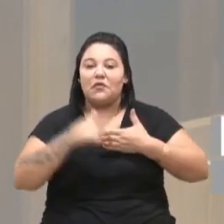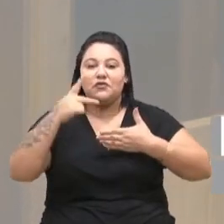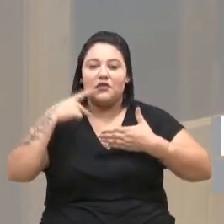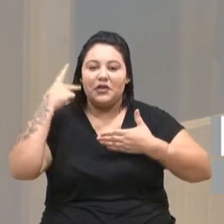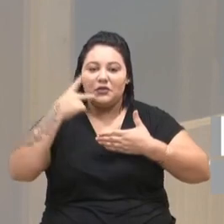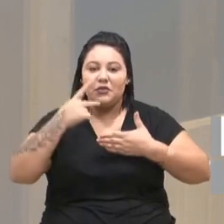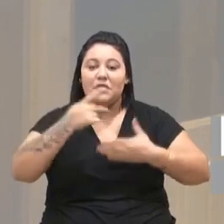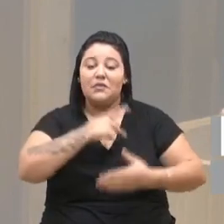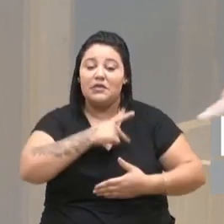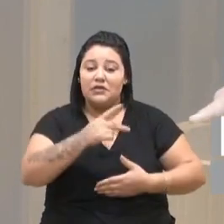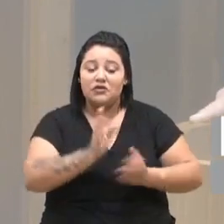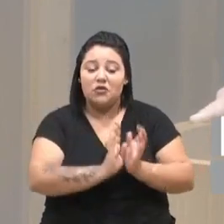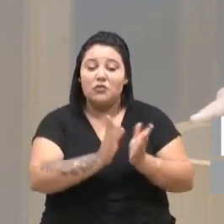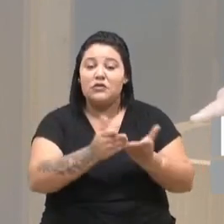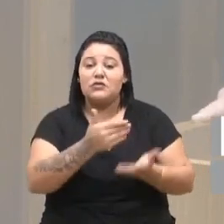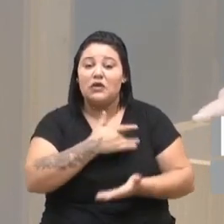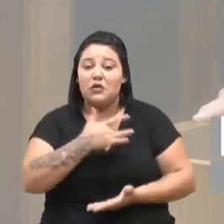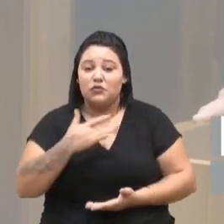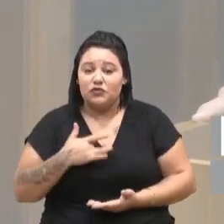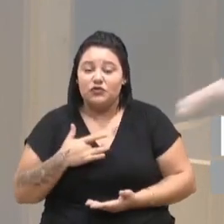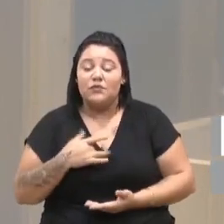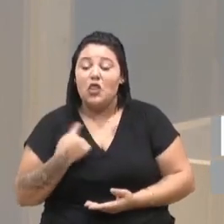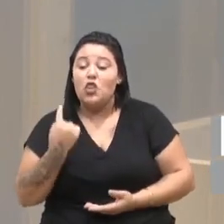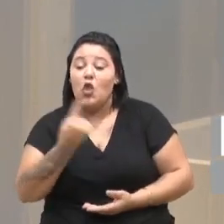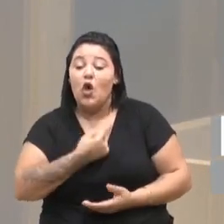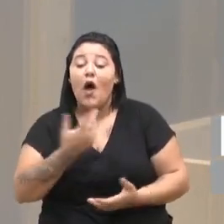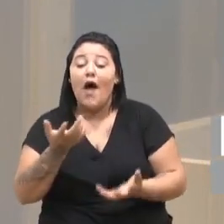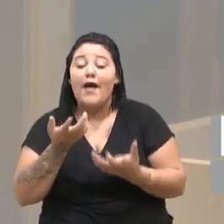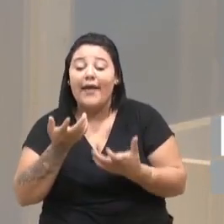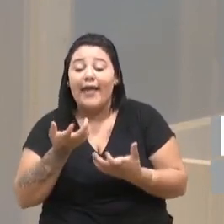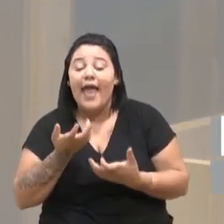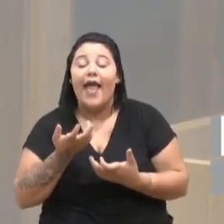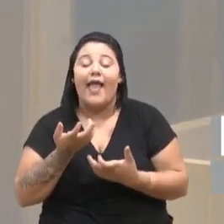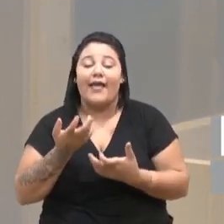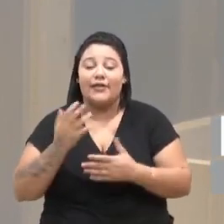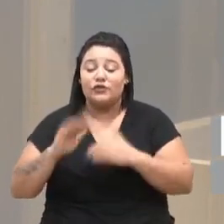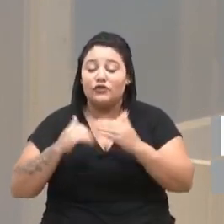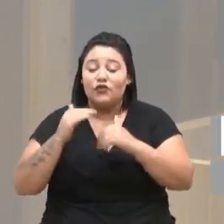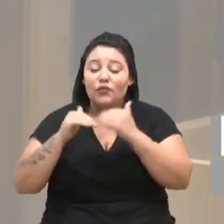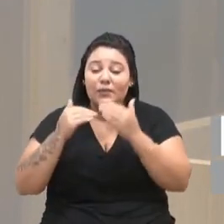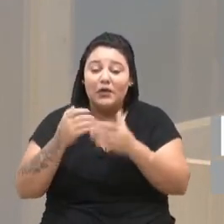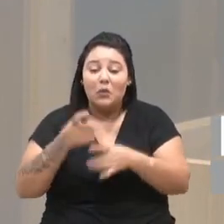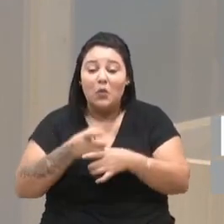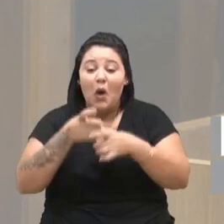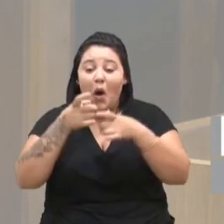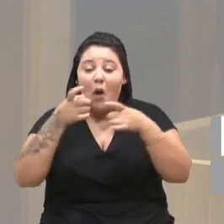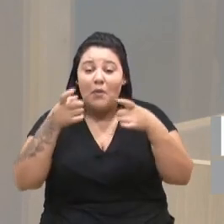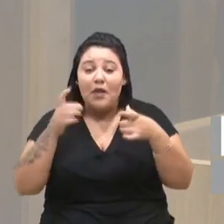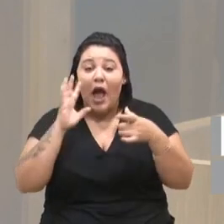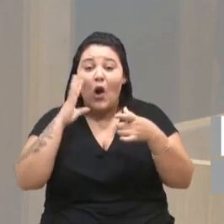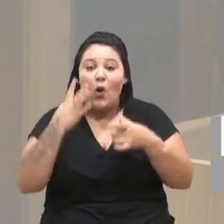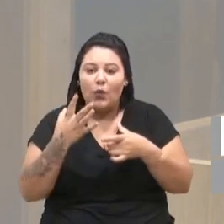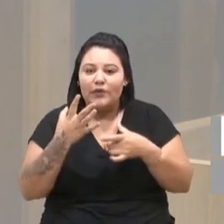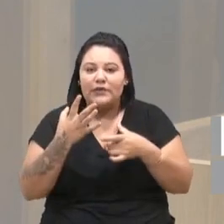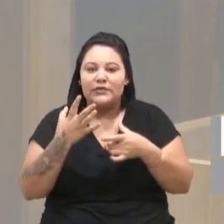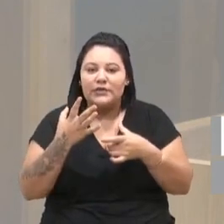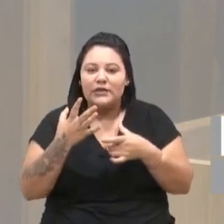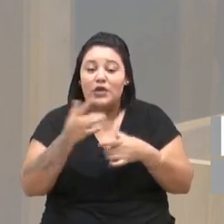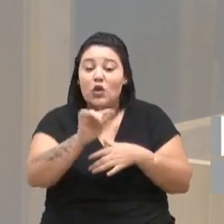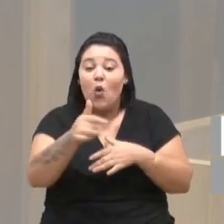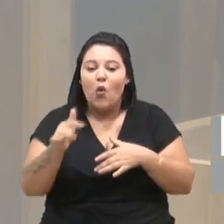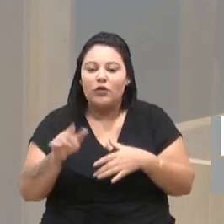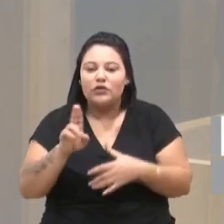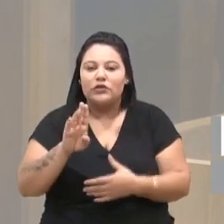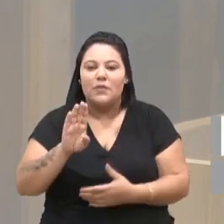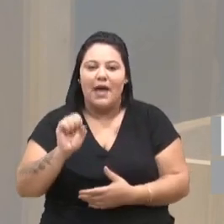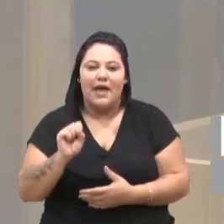da Comissão de Saúde, nós queremos que essas ampliações ocorram em outras UBS e que melhorem